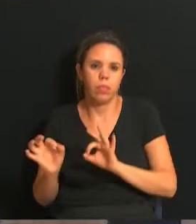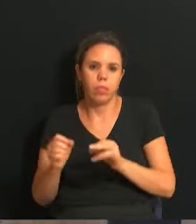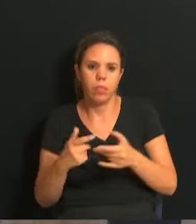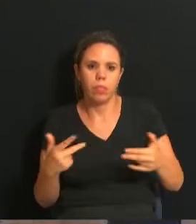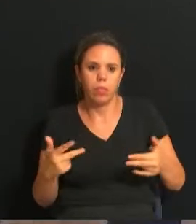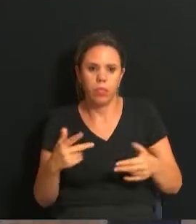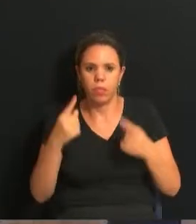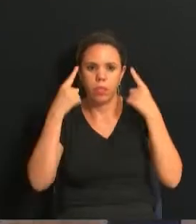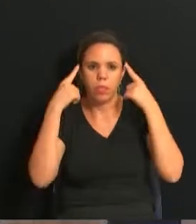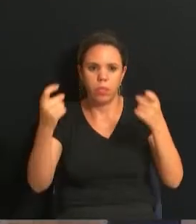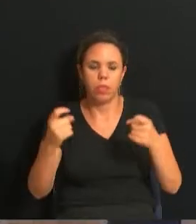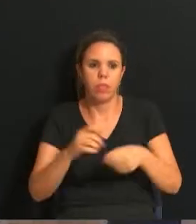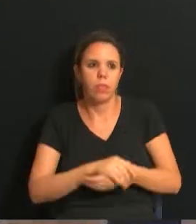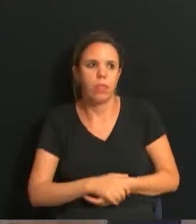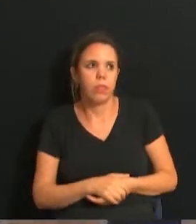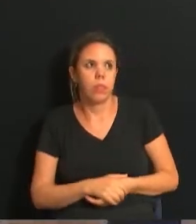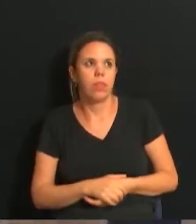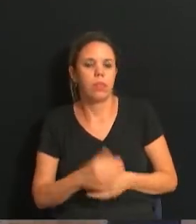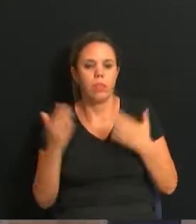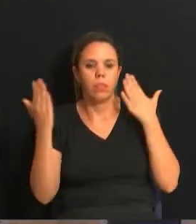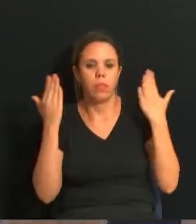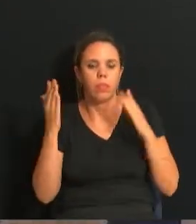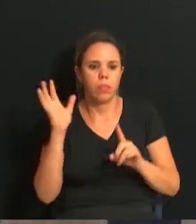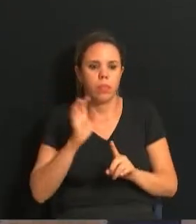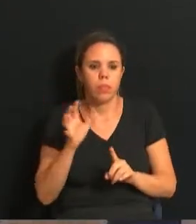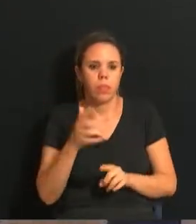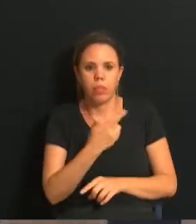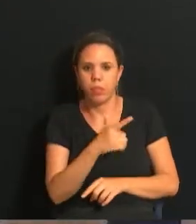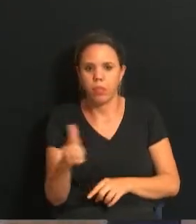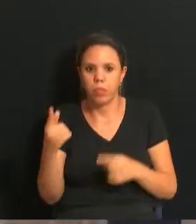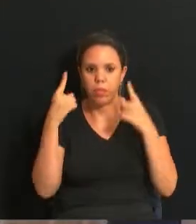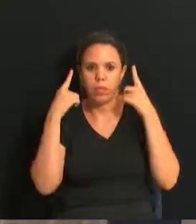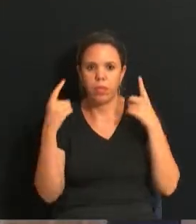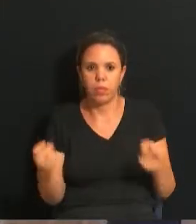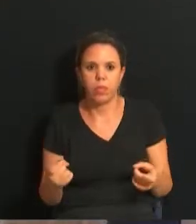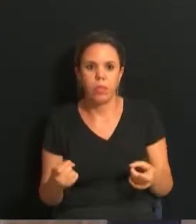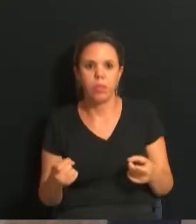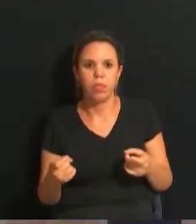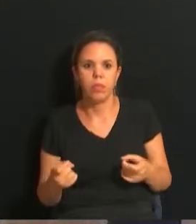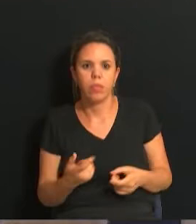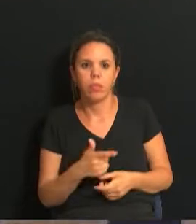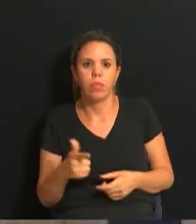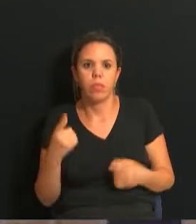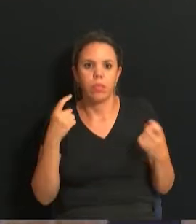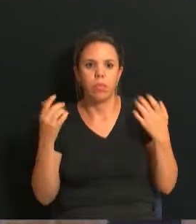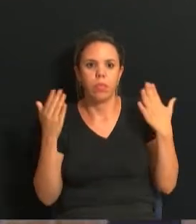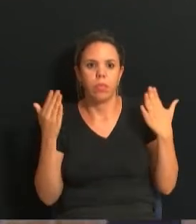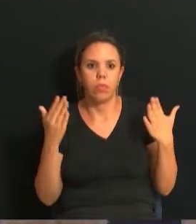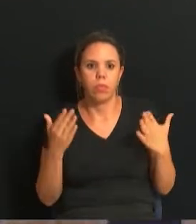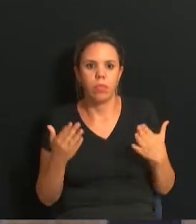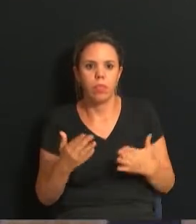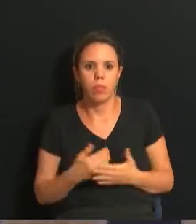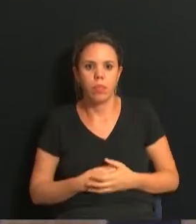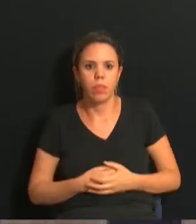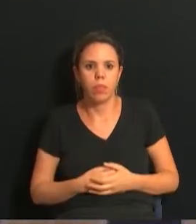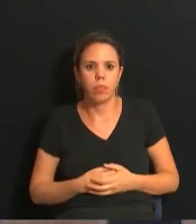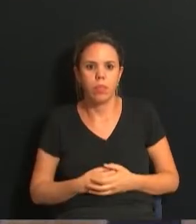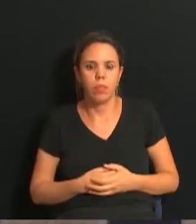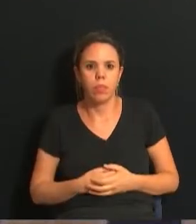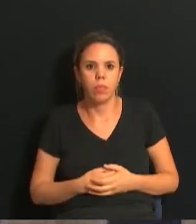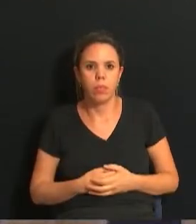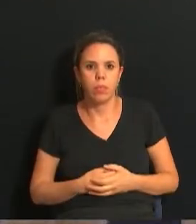outras violências, né? A violência psicológica, porque não existe a violência física sem violência psicológica, e a violência psicológica, ela é